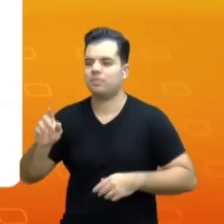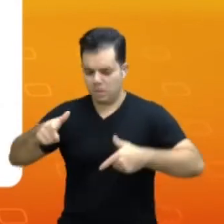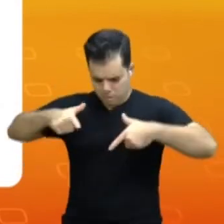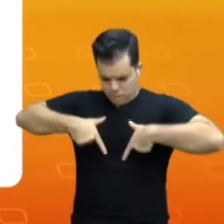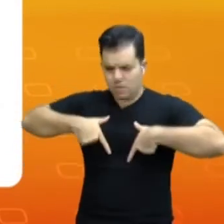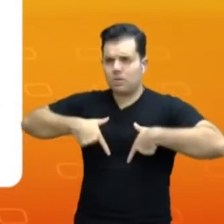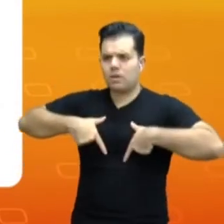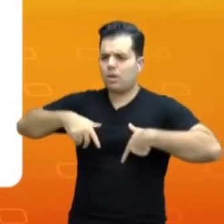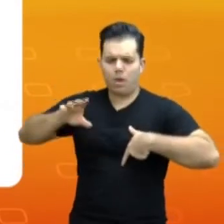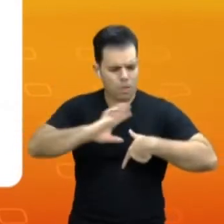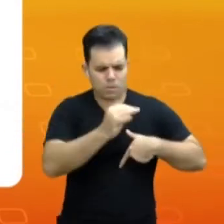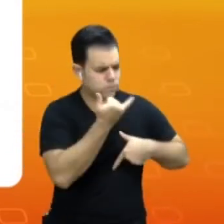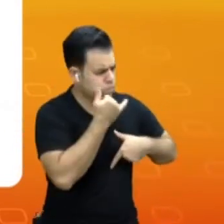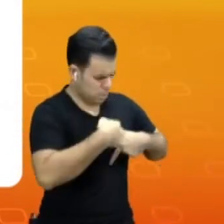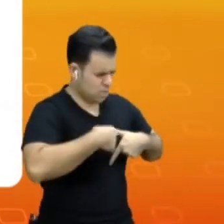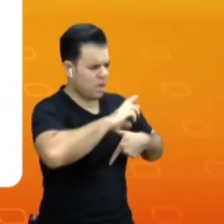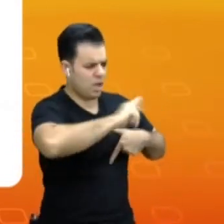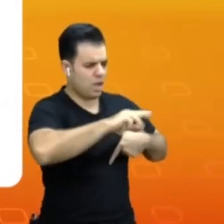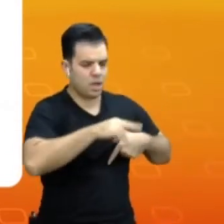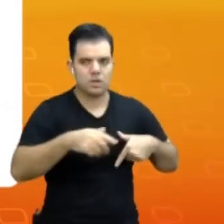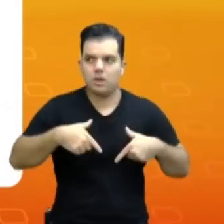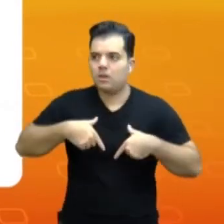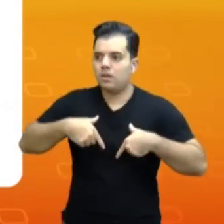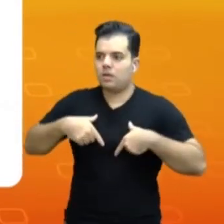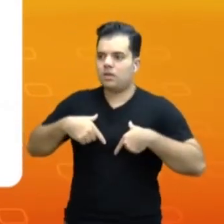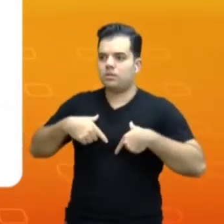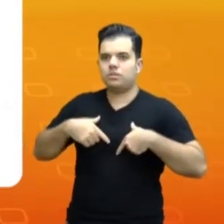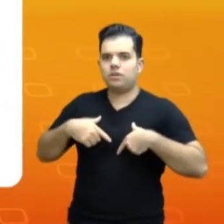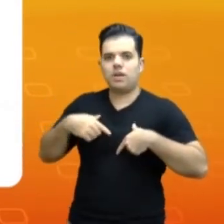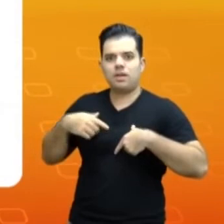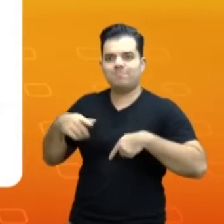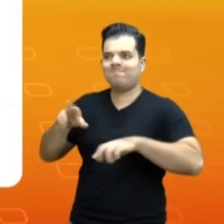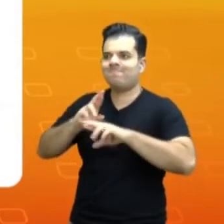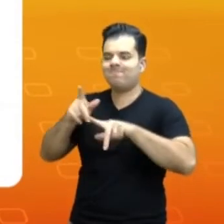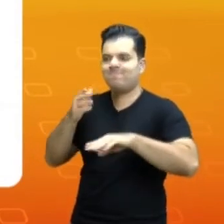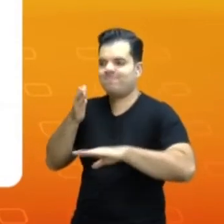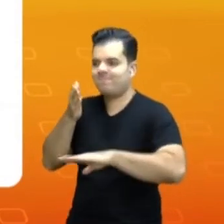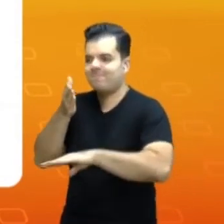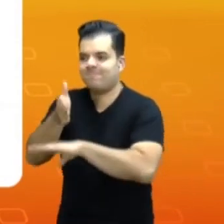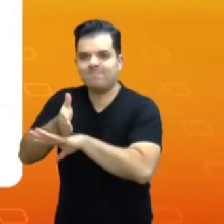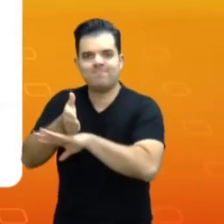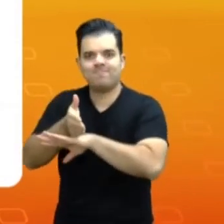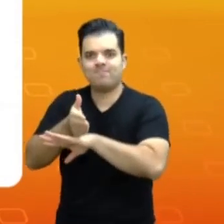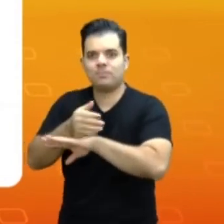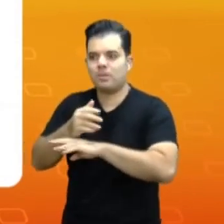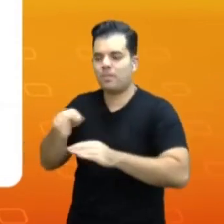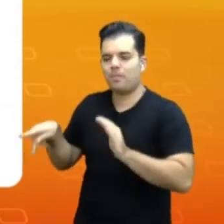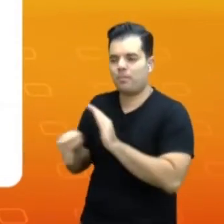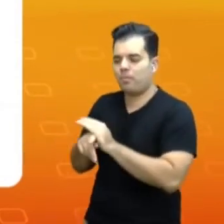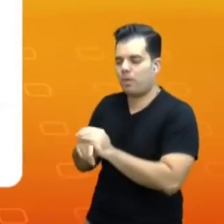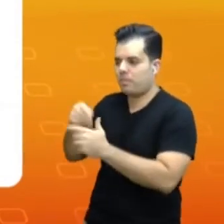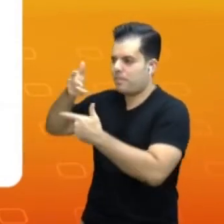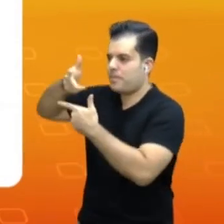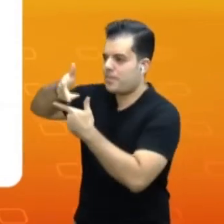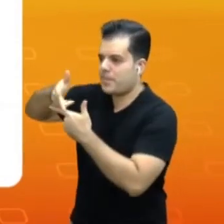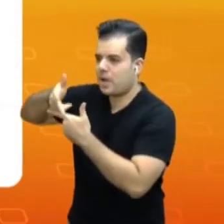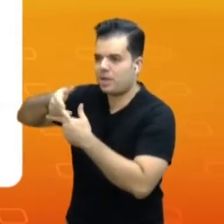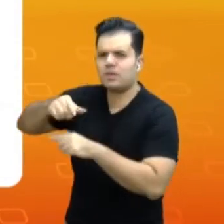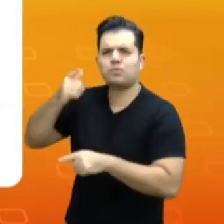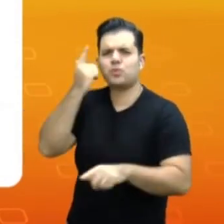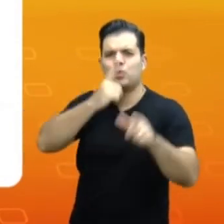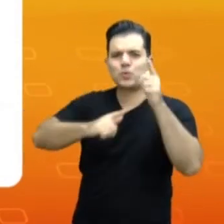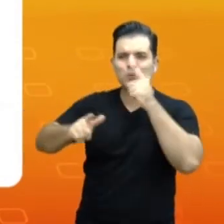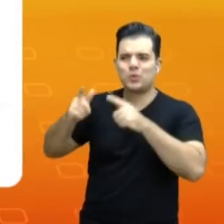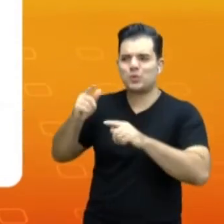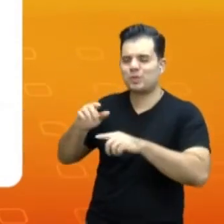no evento a quente, já como operação de cobertura da cerimônia. Então a gente conseguiu tirar a imagem,